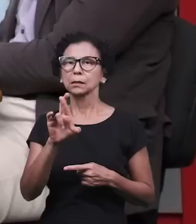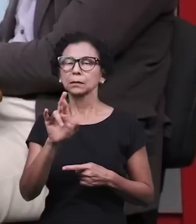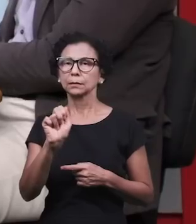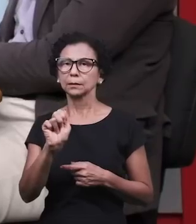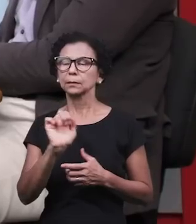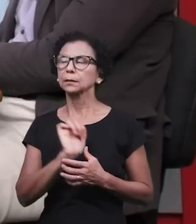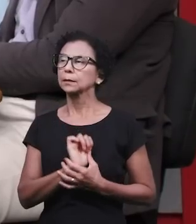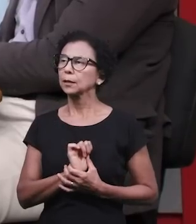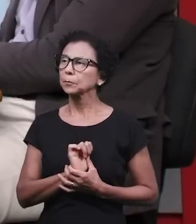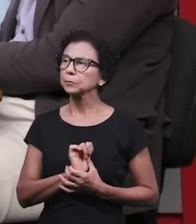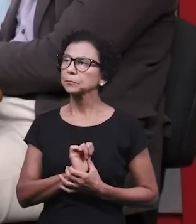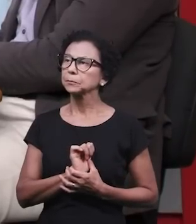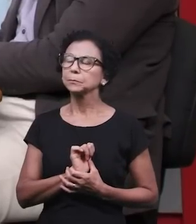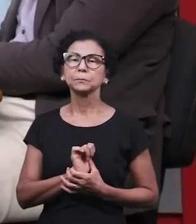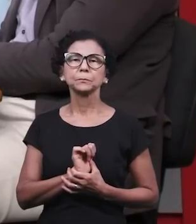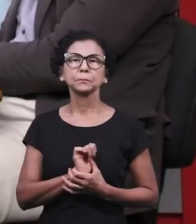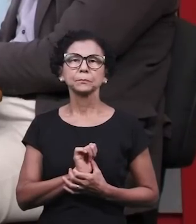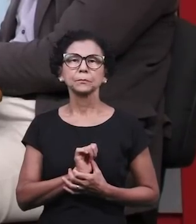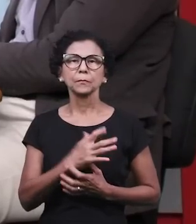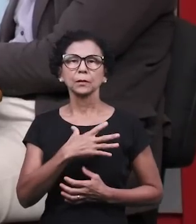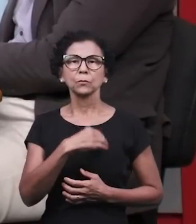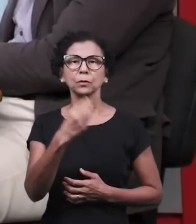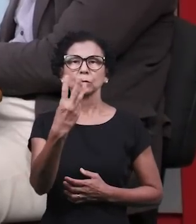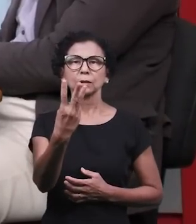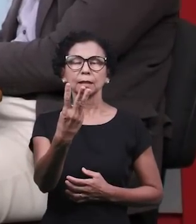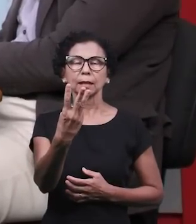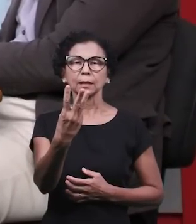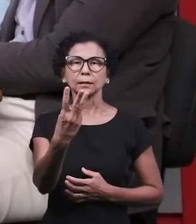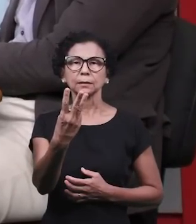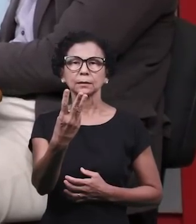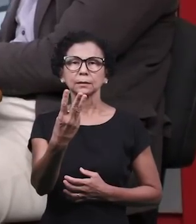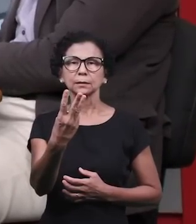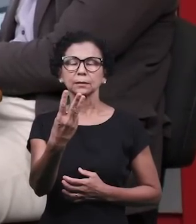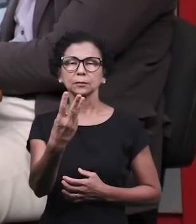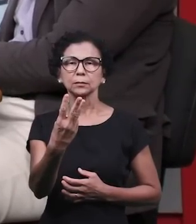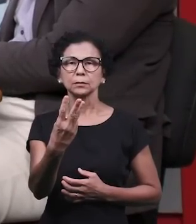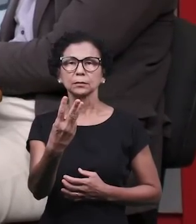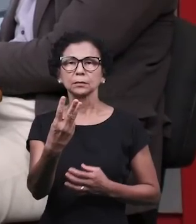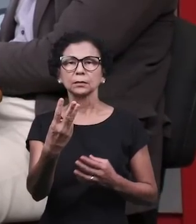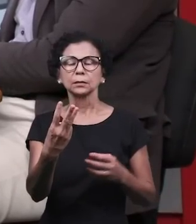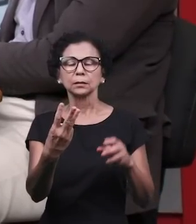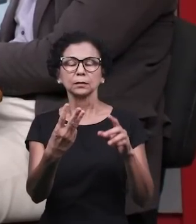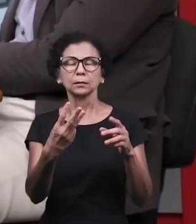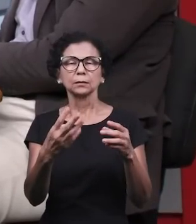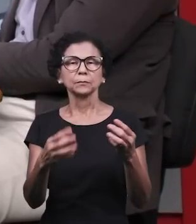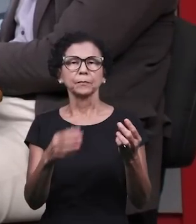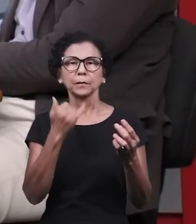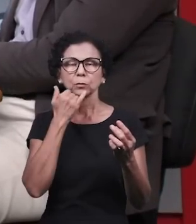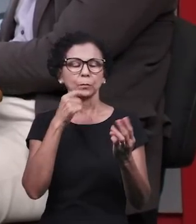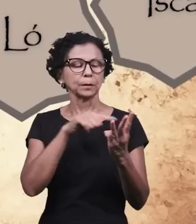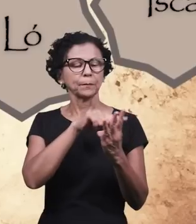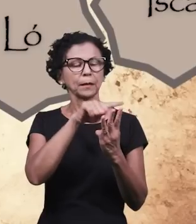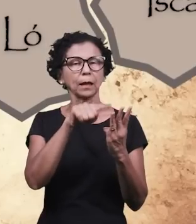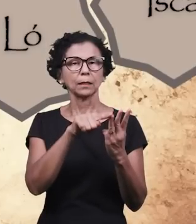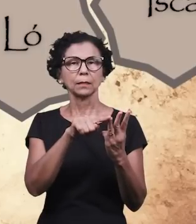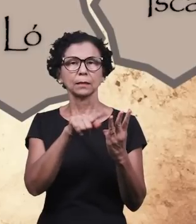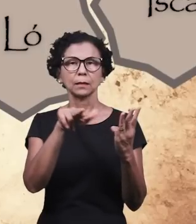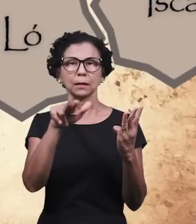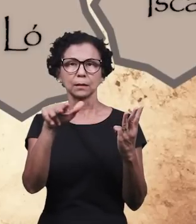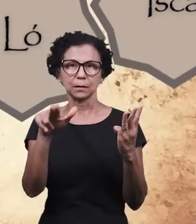e aqui ele sela, olha, quando ele entra em Canaã, diz: olha essa terra, porque toda essa terra pertence a